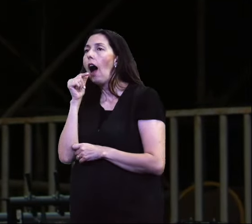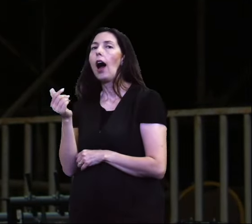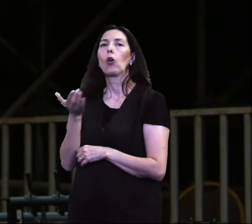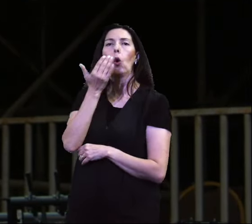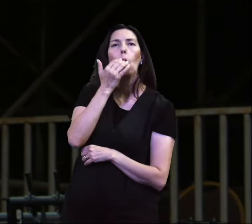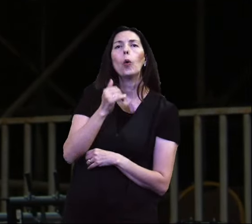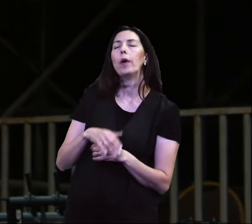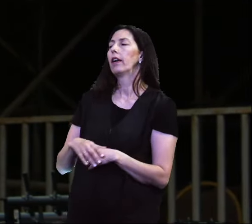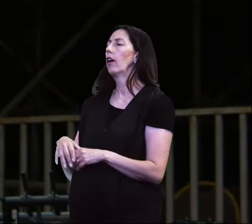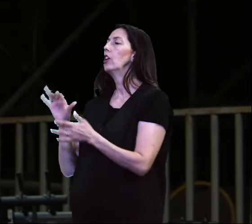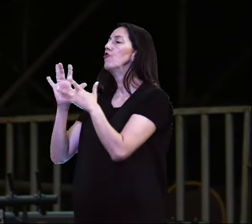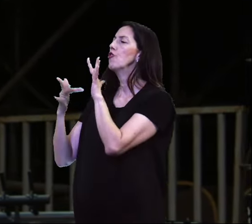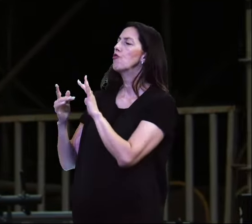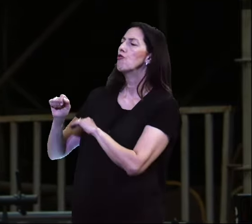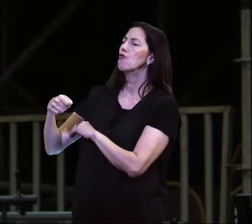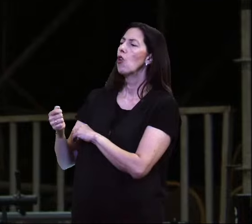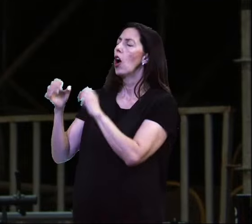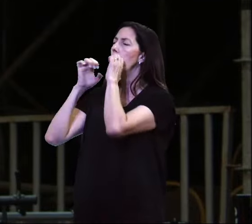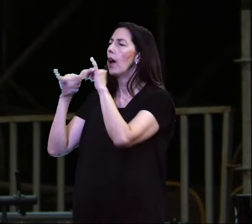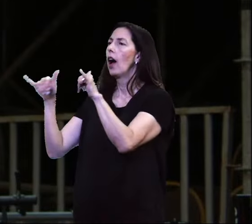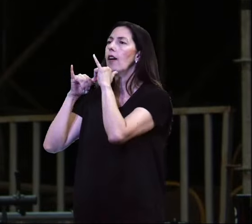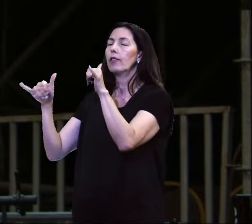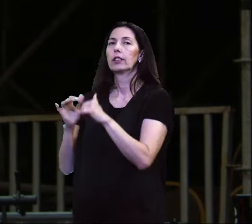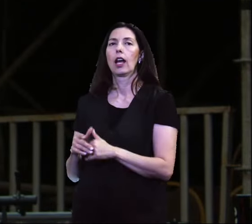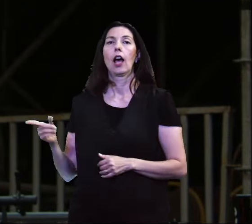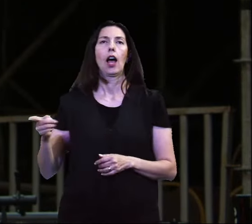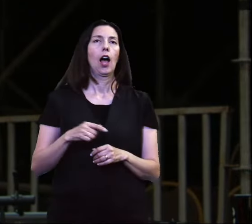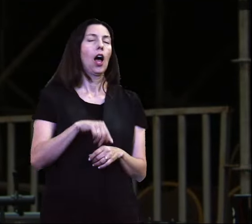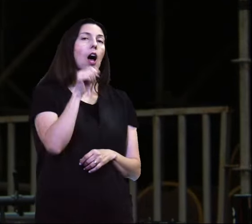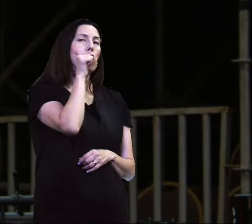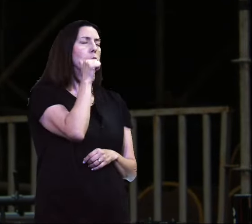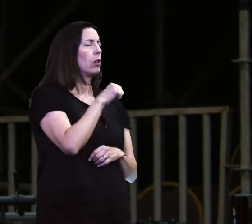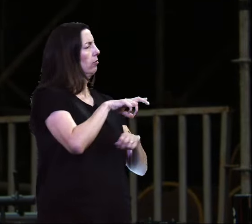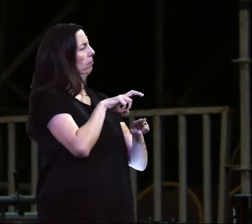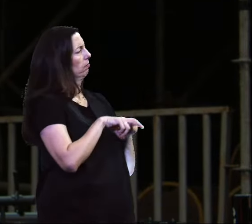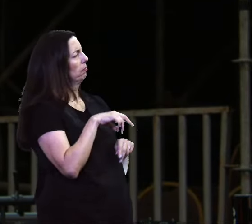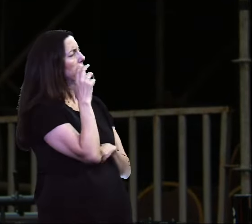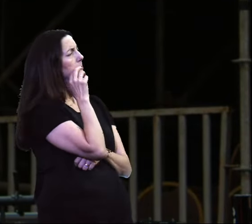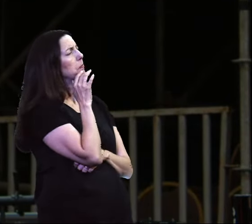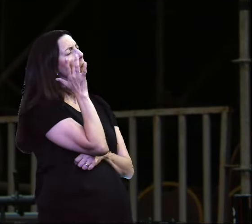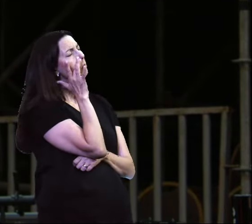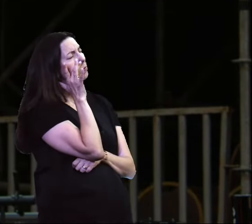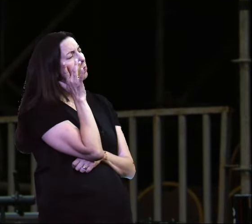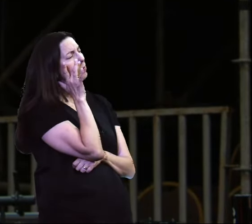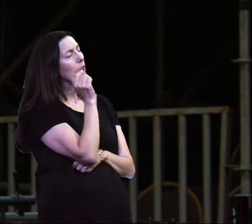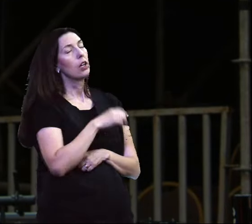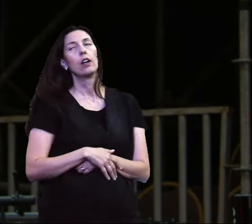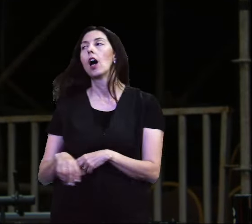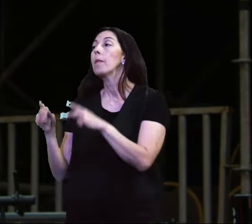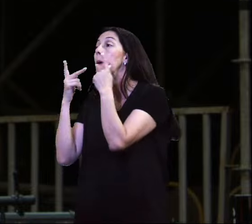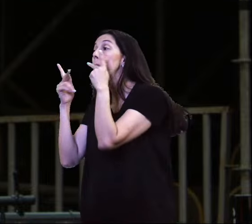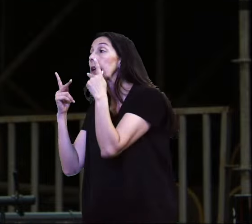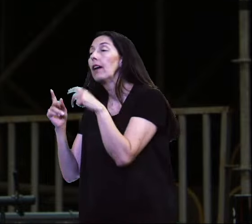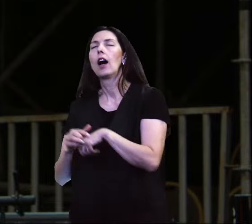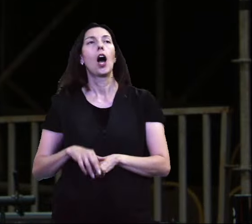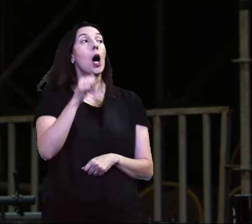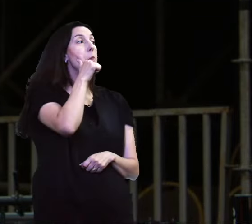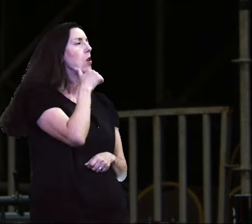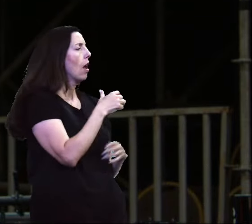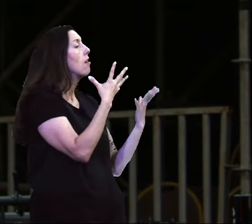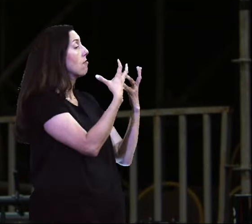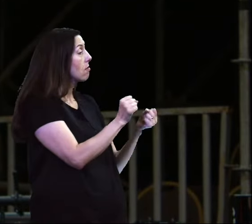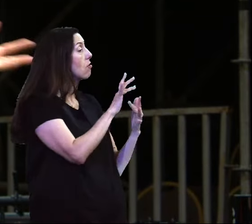falaram de Jesus para a mulher. A mulher parou para ouvir. Elas pregaram o evangelho. A mulher aceitou Jesus.